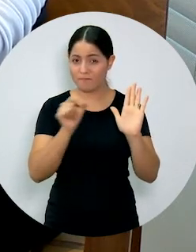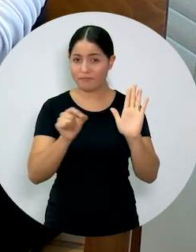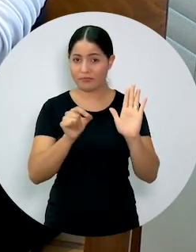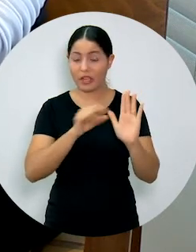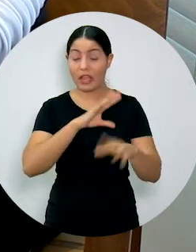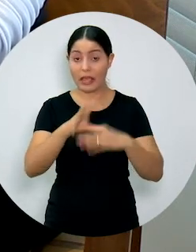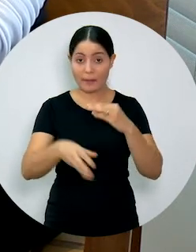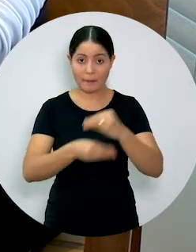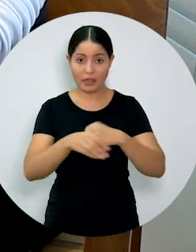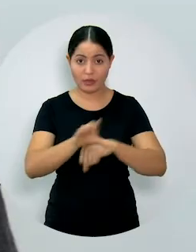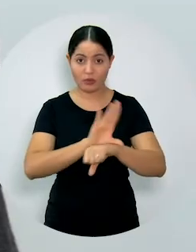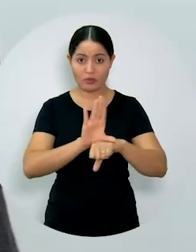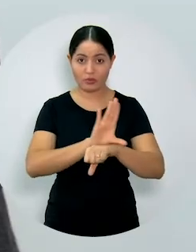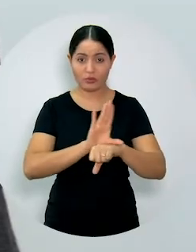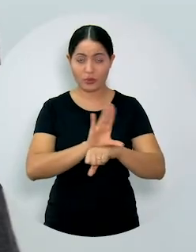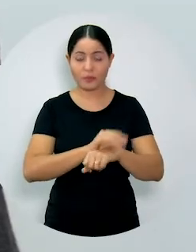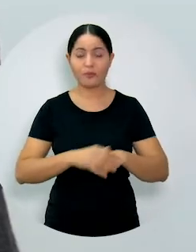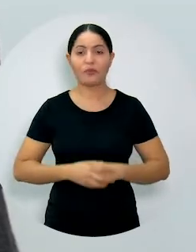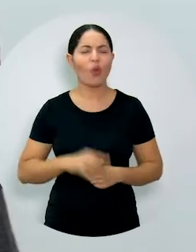emenda constitucional,